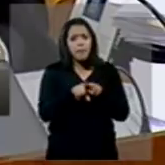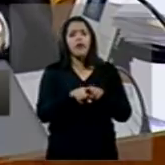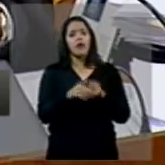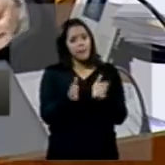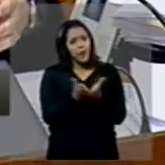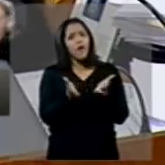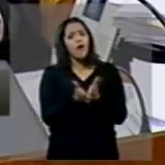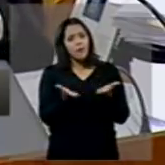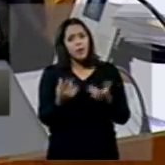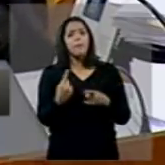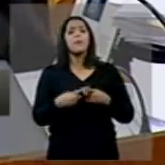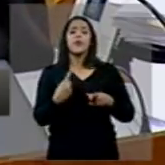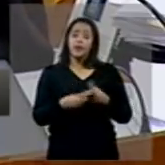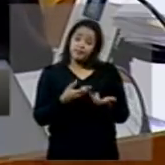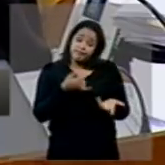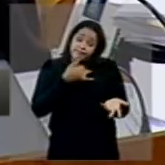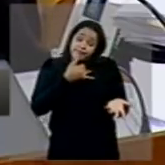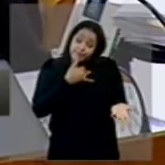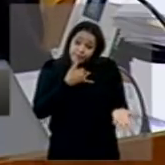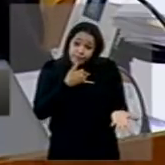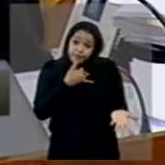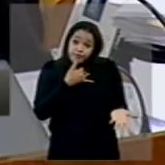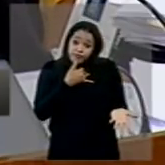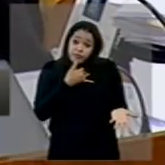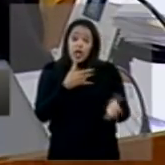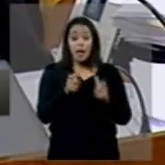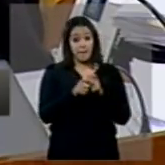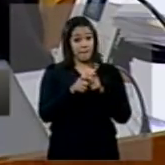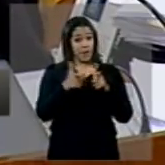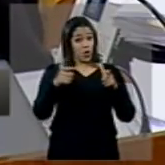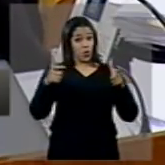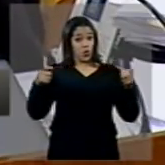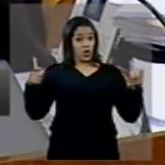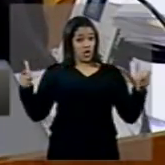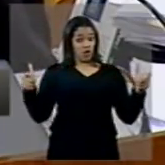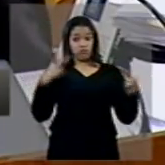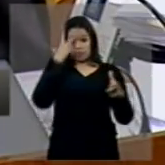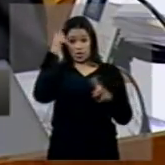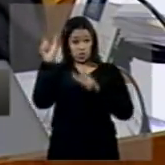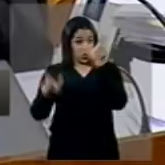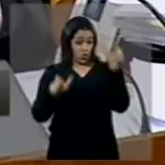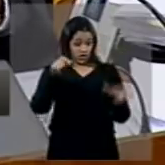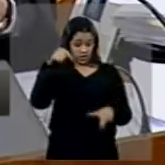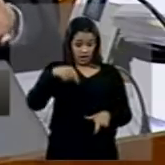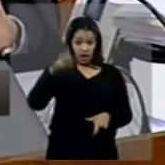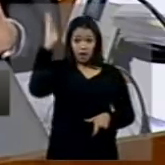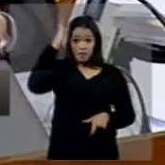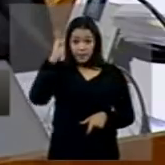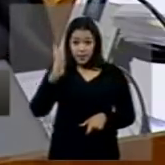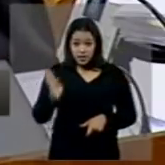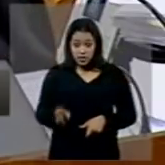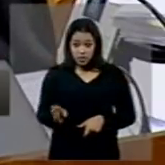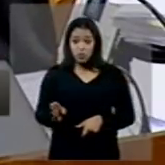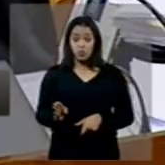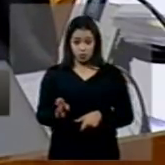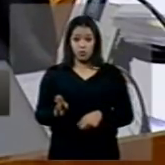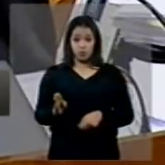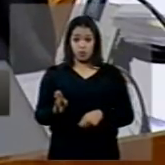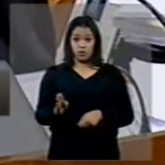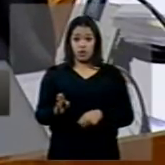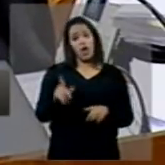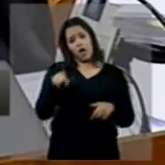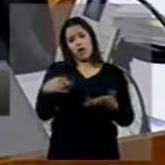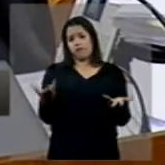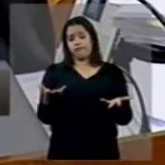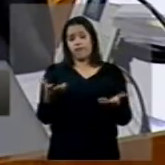mais pobres, porque, infelizmente, ainda a grande maioria dos eleitores brasileiros, a grande maioria dos próprios brasileiros,